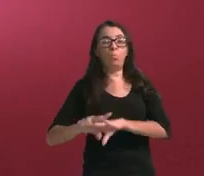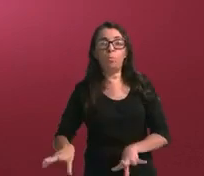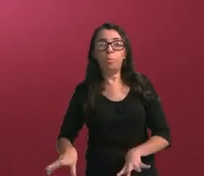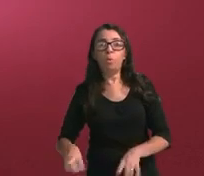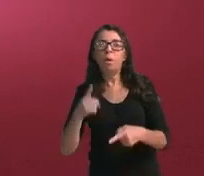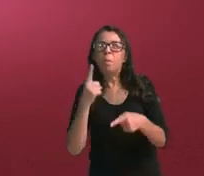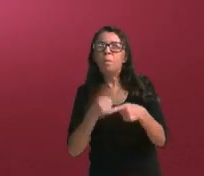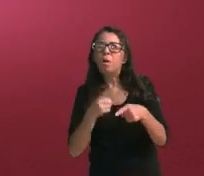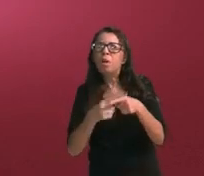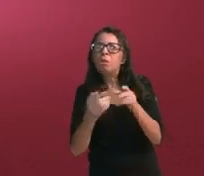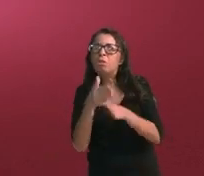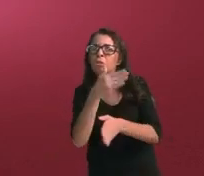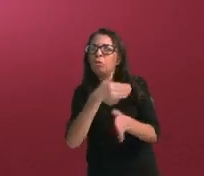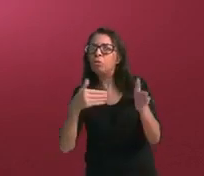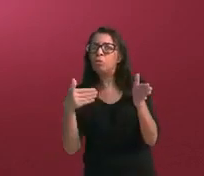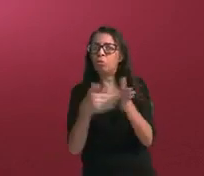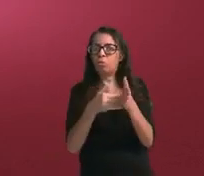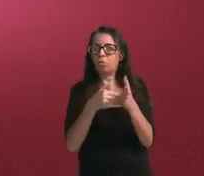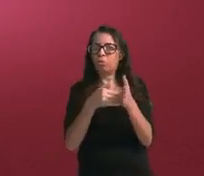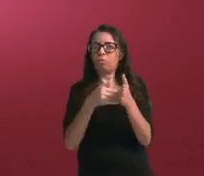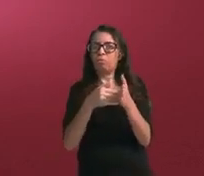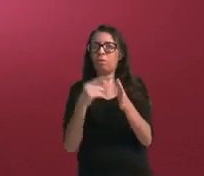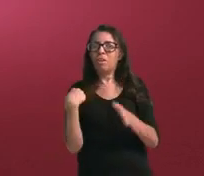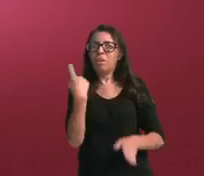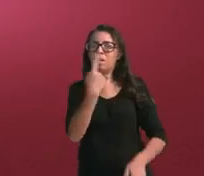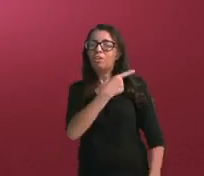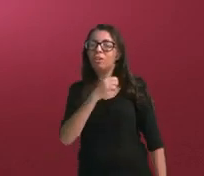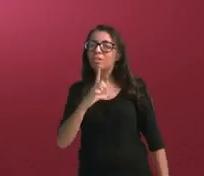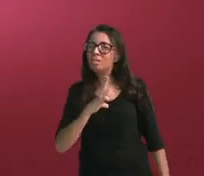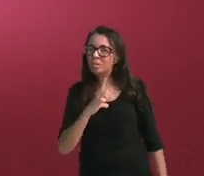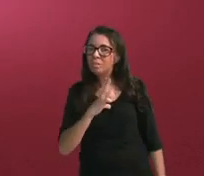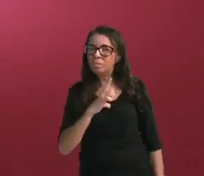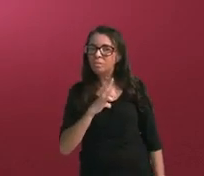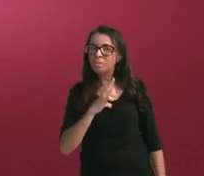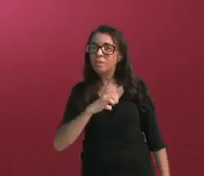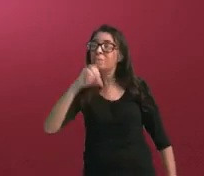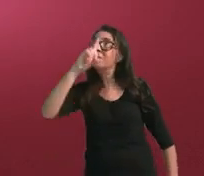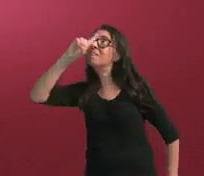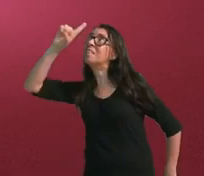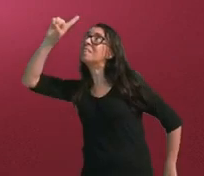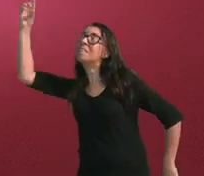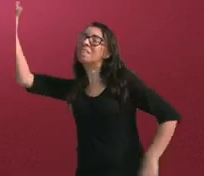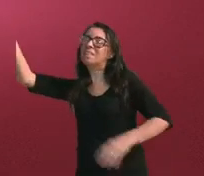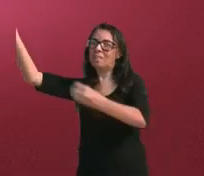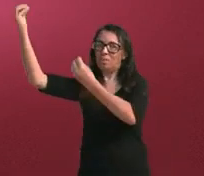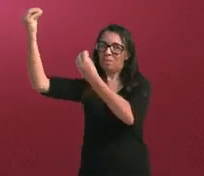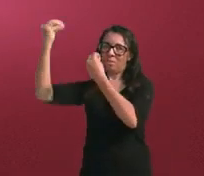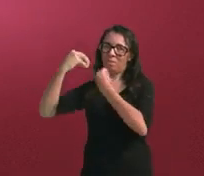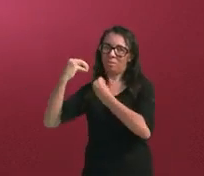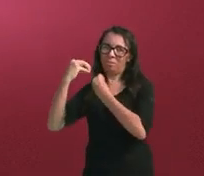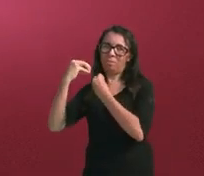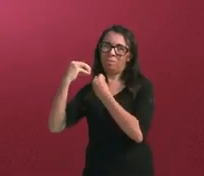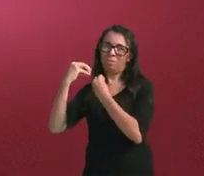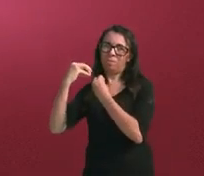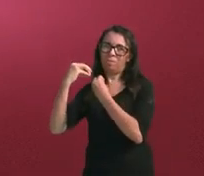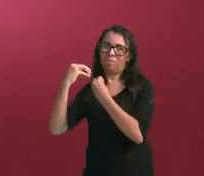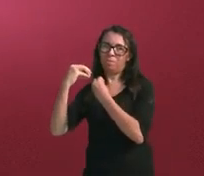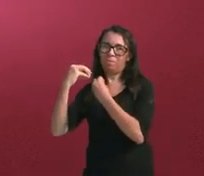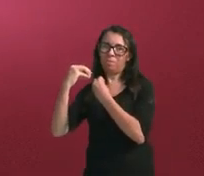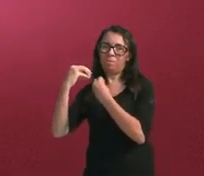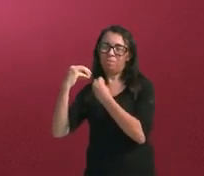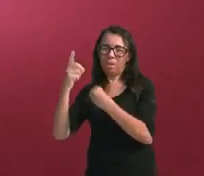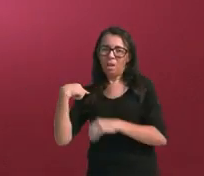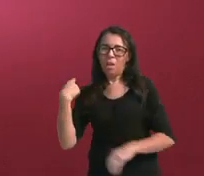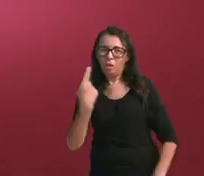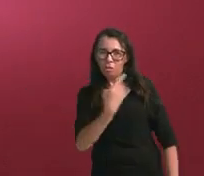realmente merece ser engrandecido, que é o nosso Deus Todo-Poderoso. Portanto,